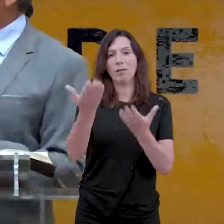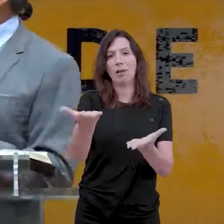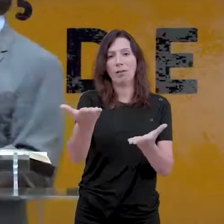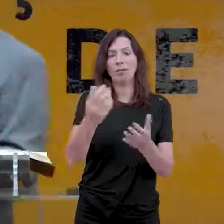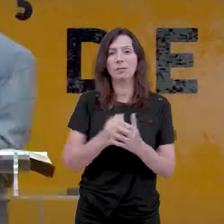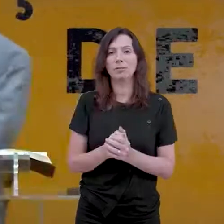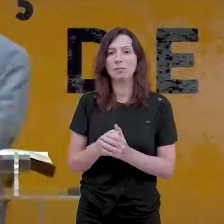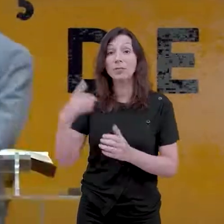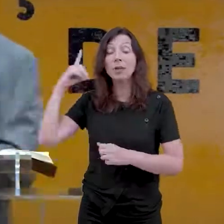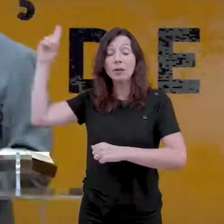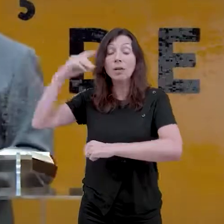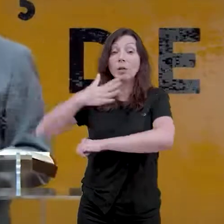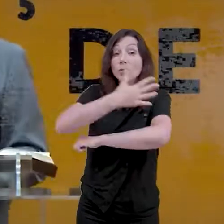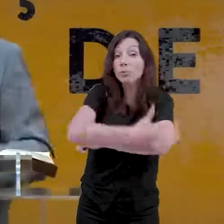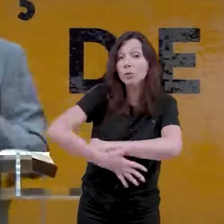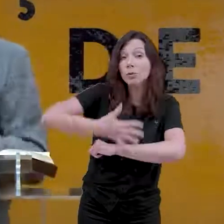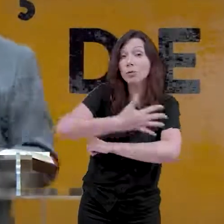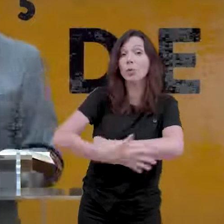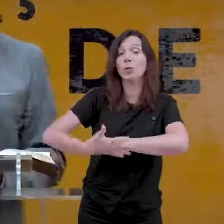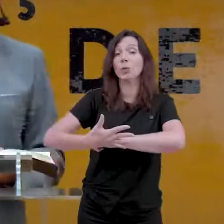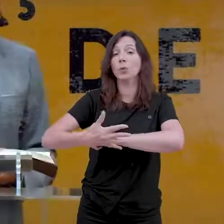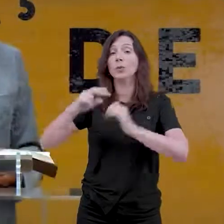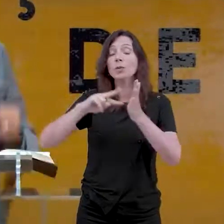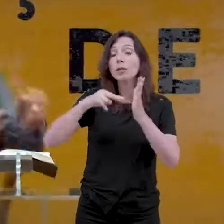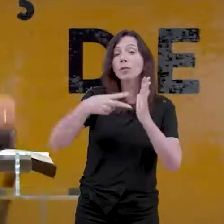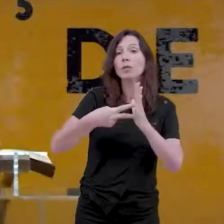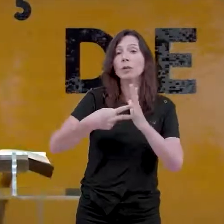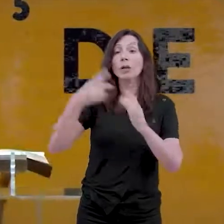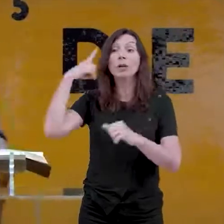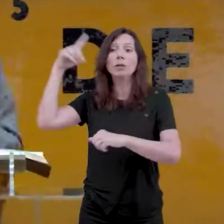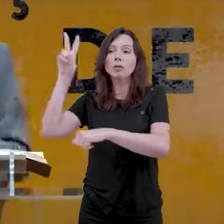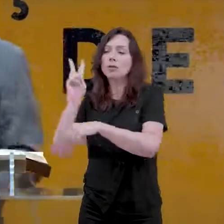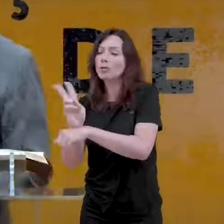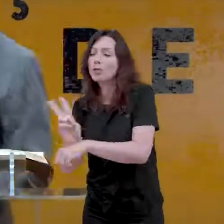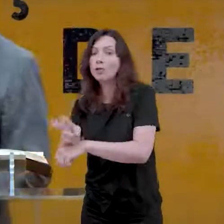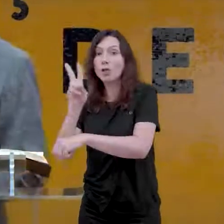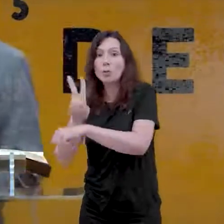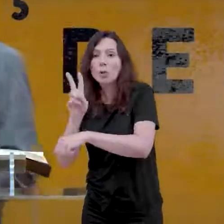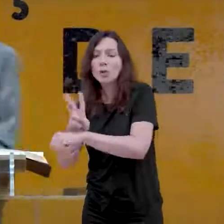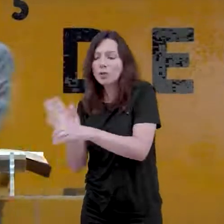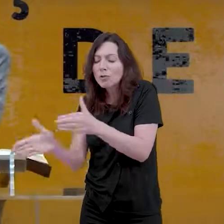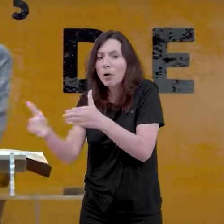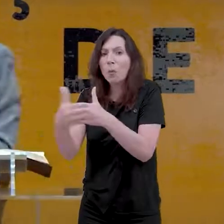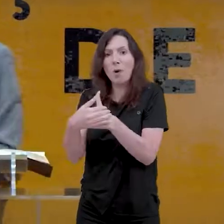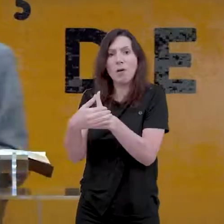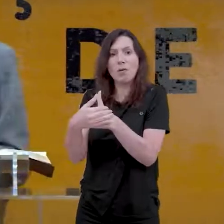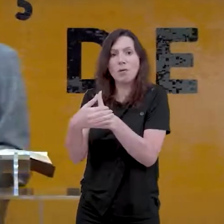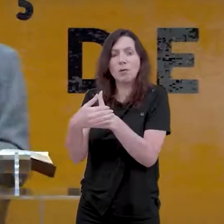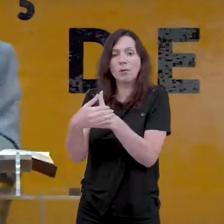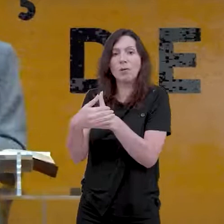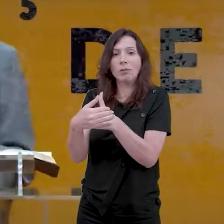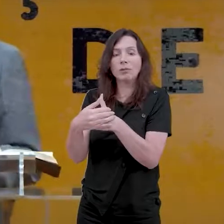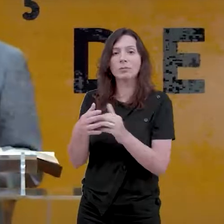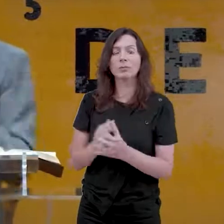Quando ele diz que Deus é escudo, ele está dizendo o seguinte: Deus protege, Deus vigia, Deus guarda. Você encontra então